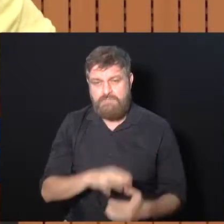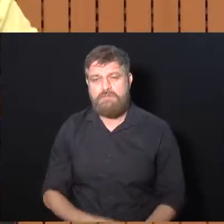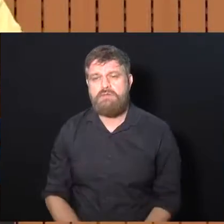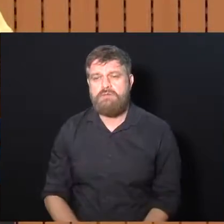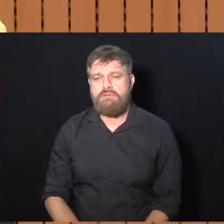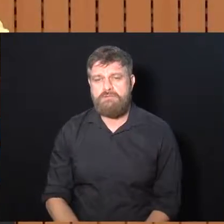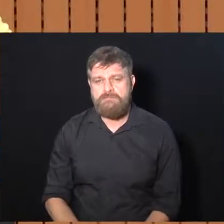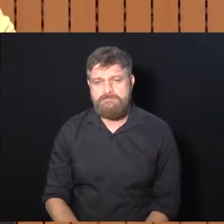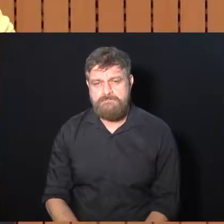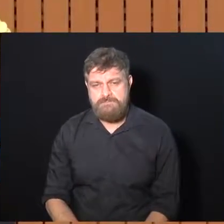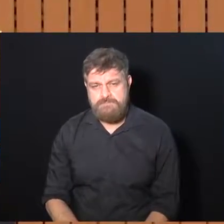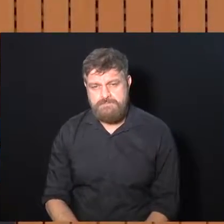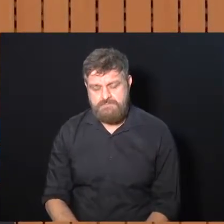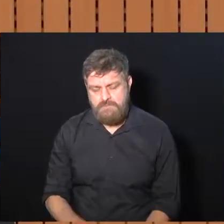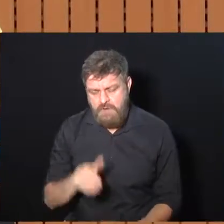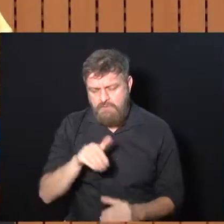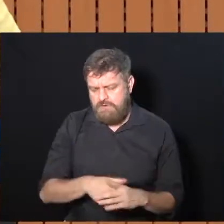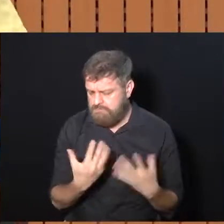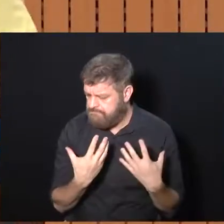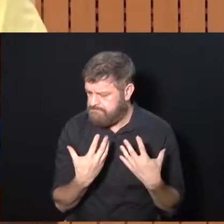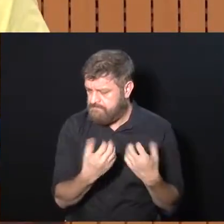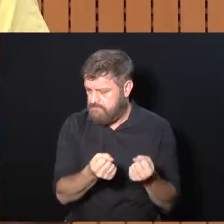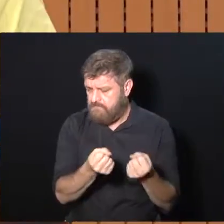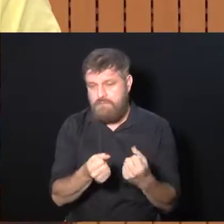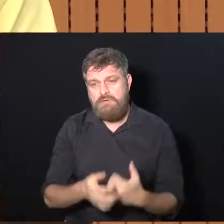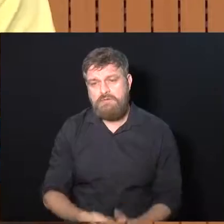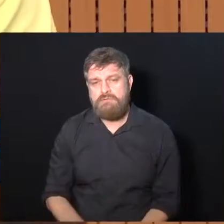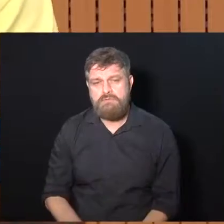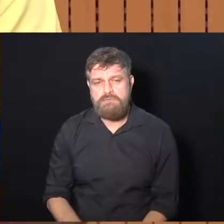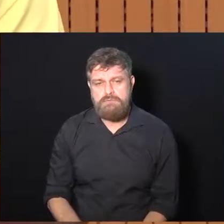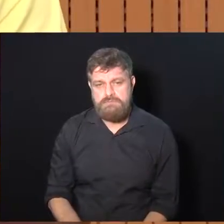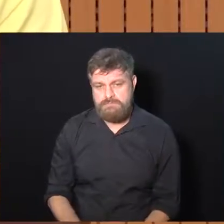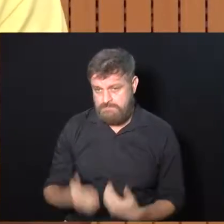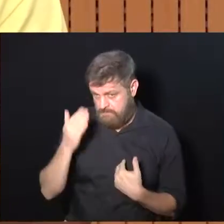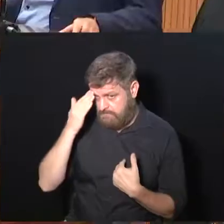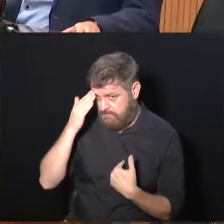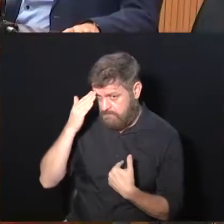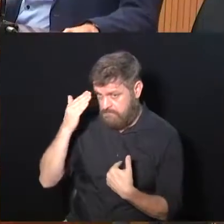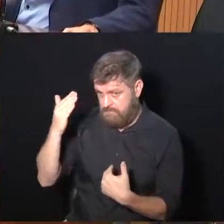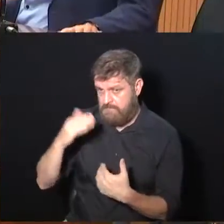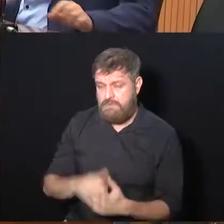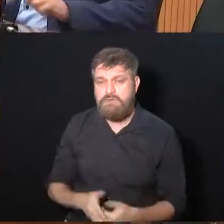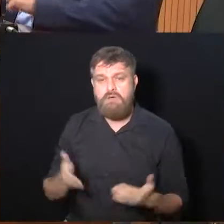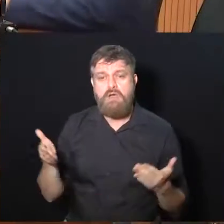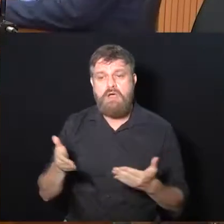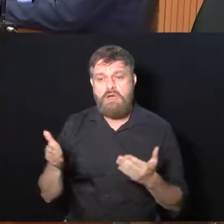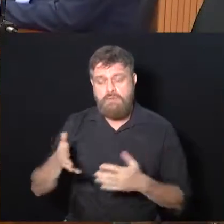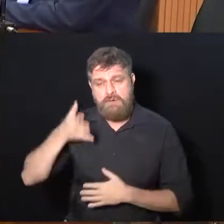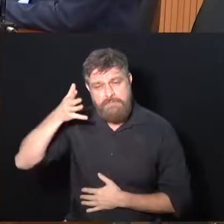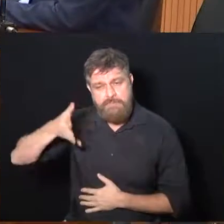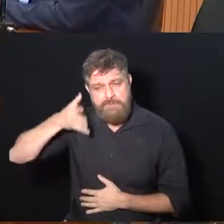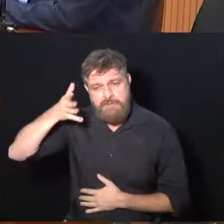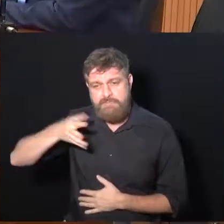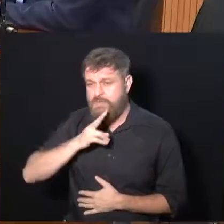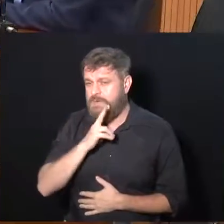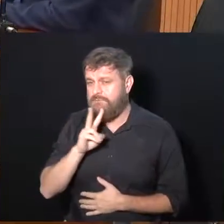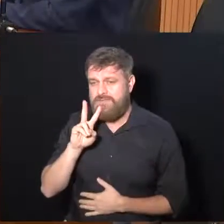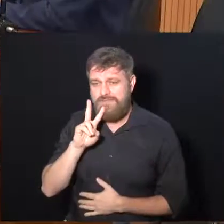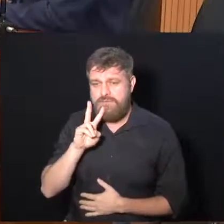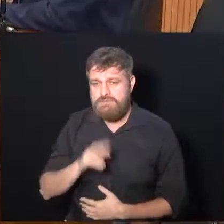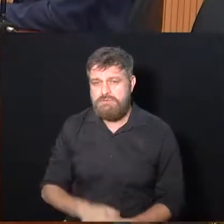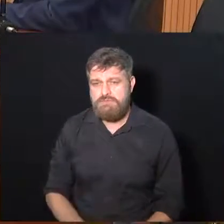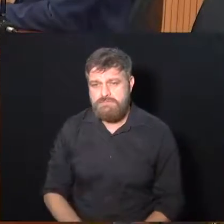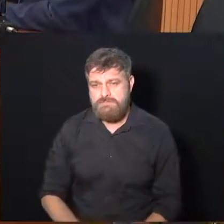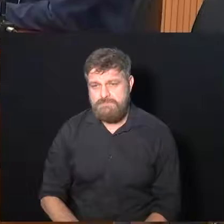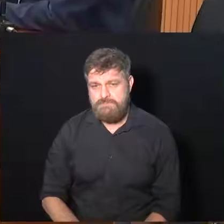O voto favorável, senhor presidente. Obrigado, vereador Sidão Santos. Passo já a palavra ao vereador Vinícius Gratti, para